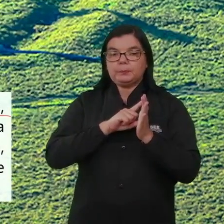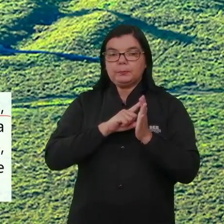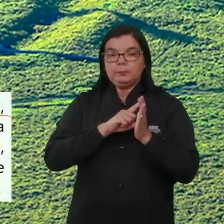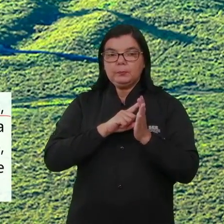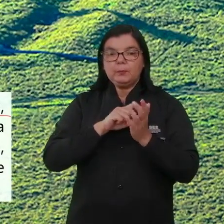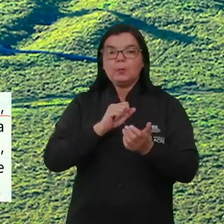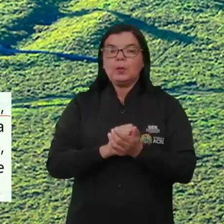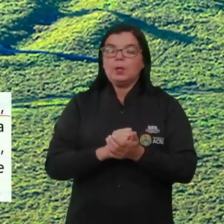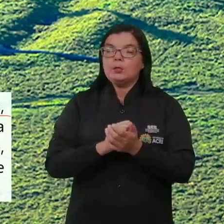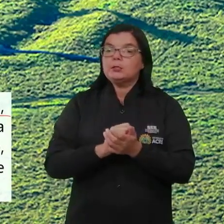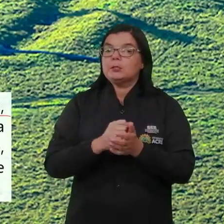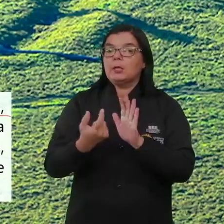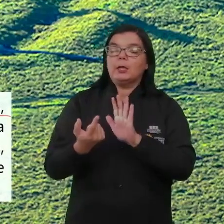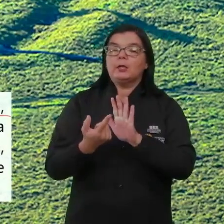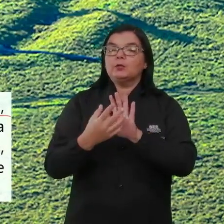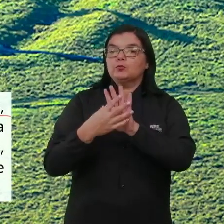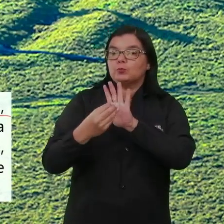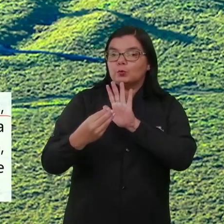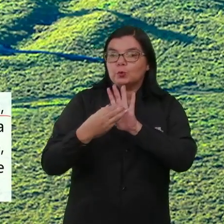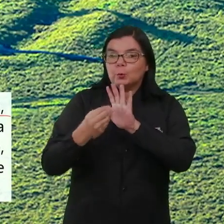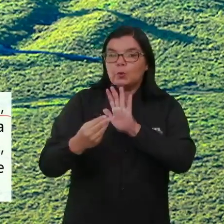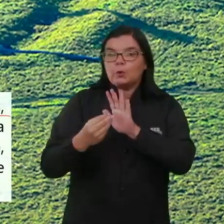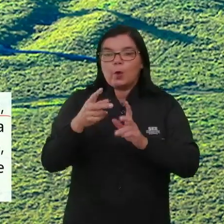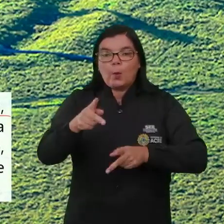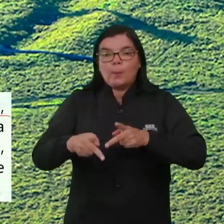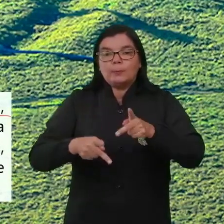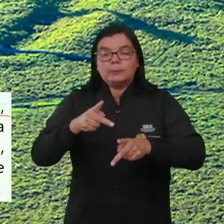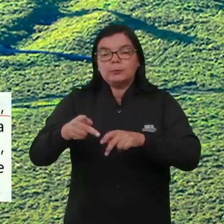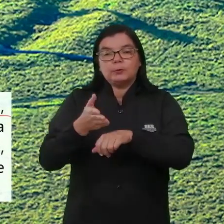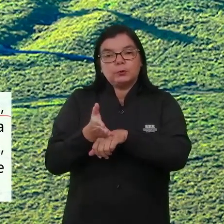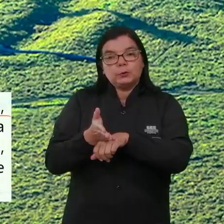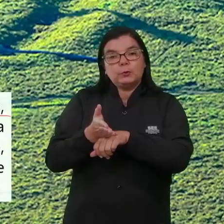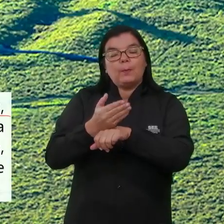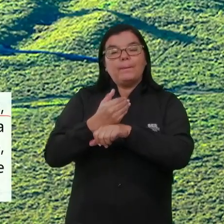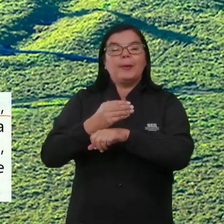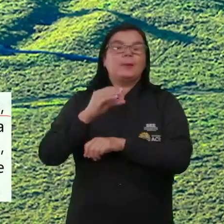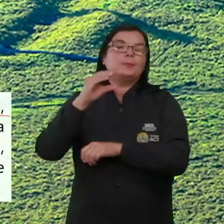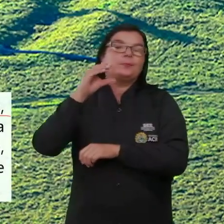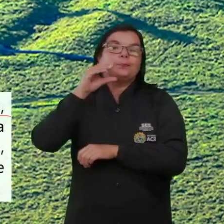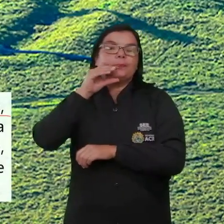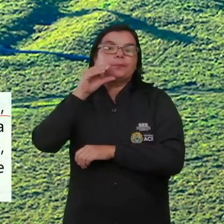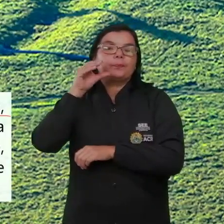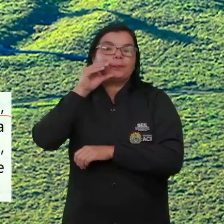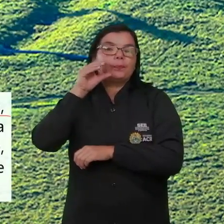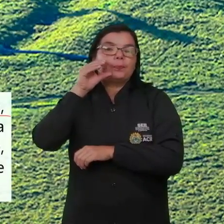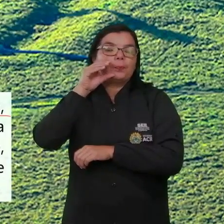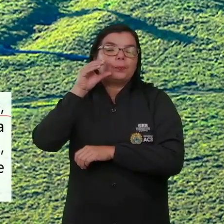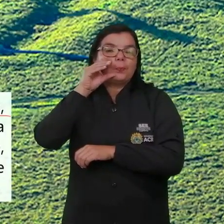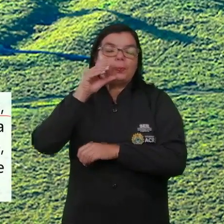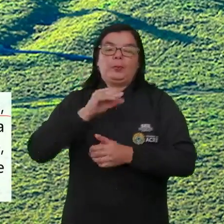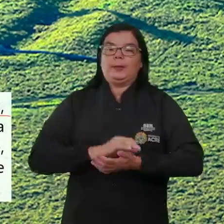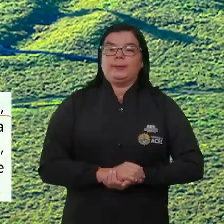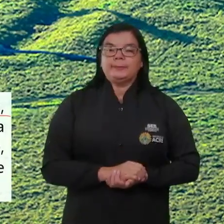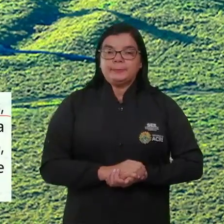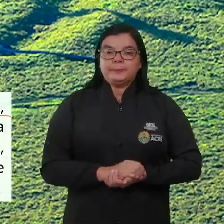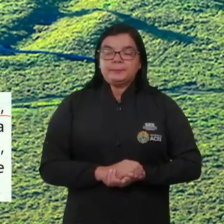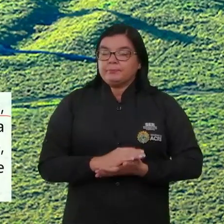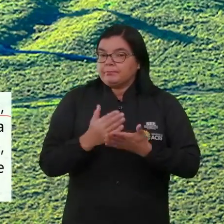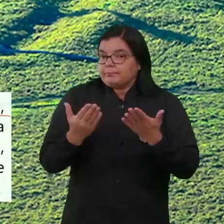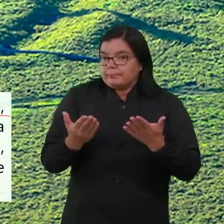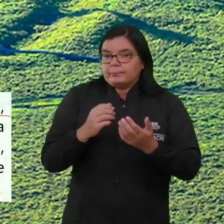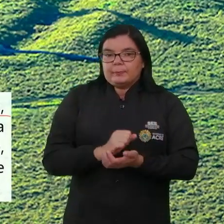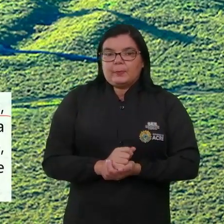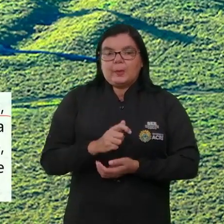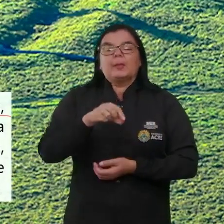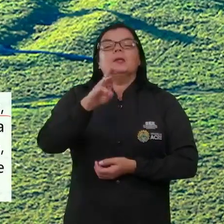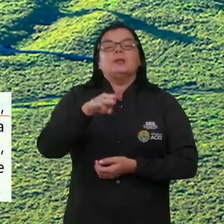sendo associadas aos povos que são chamados na história de povos pré-colombianos. E aí, quem